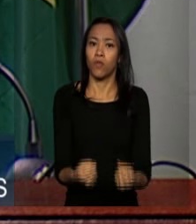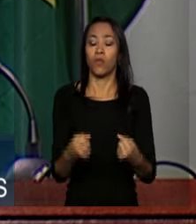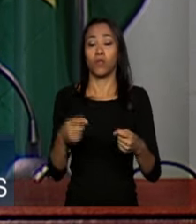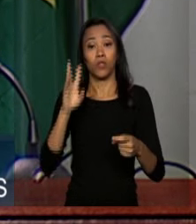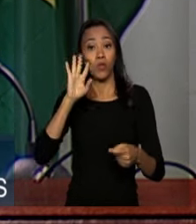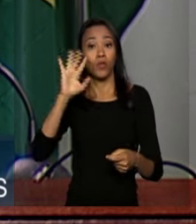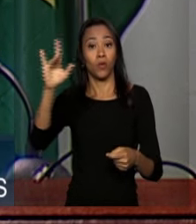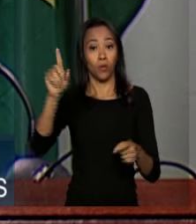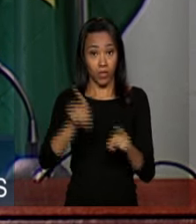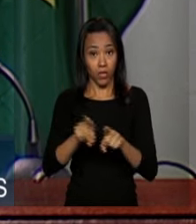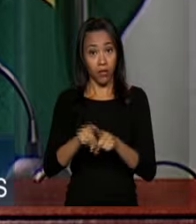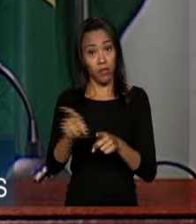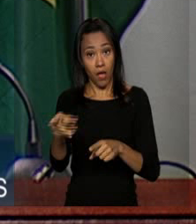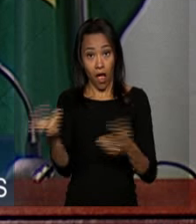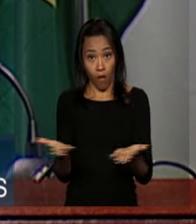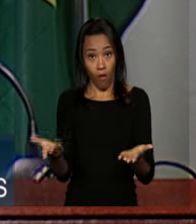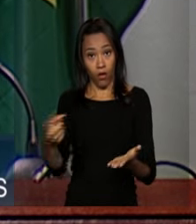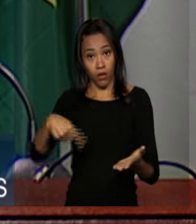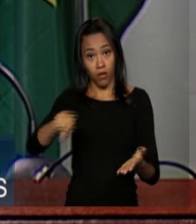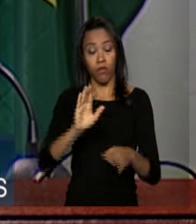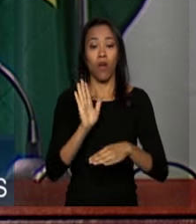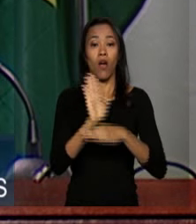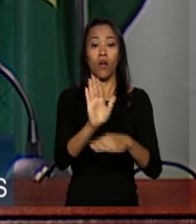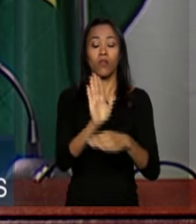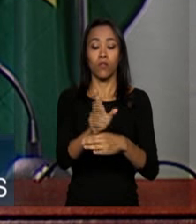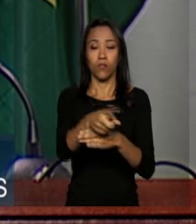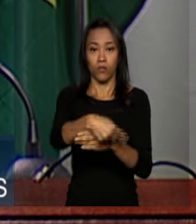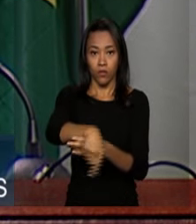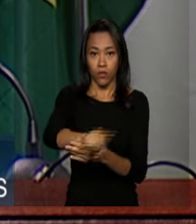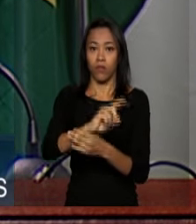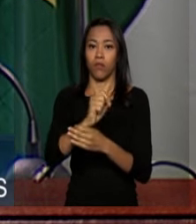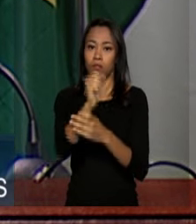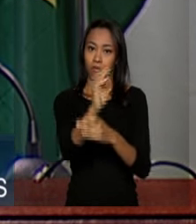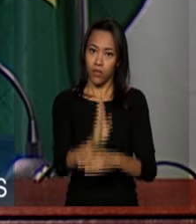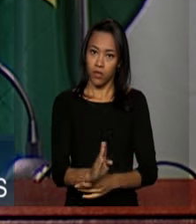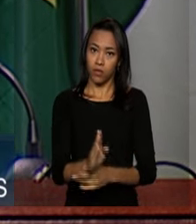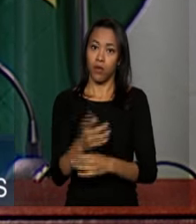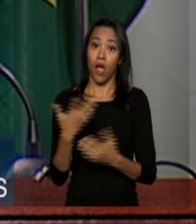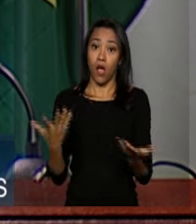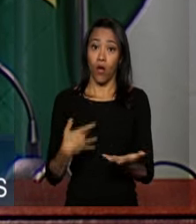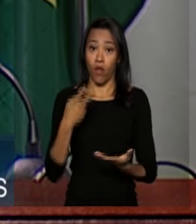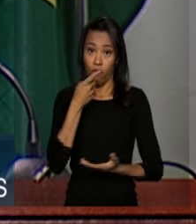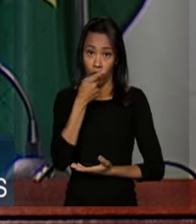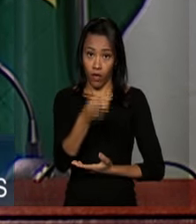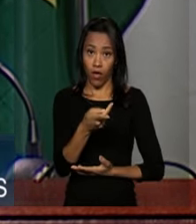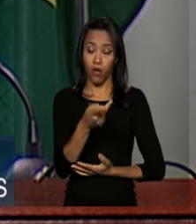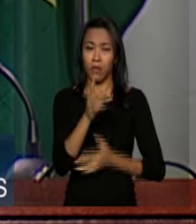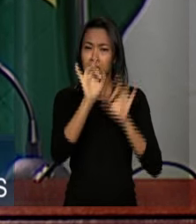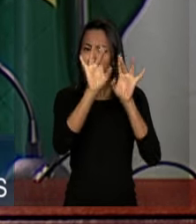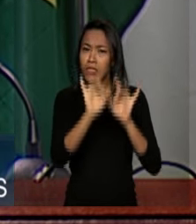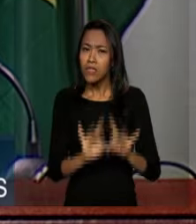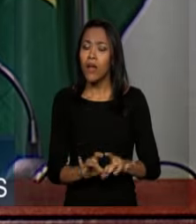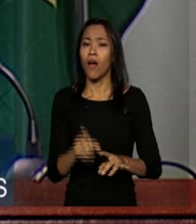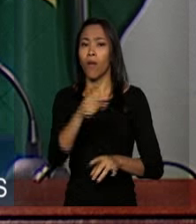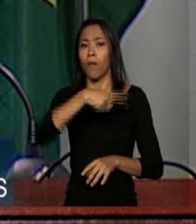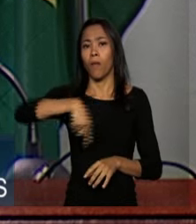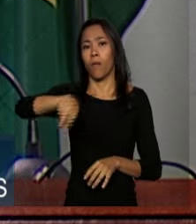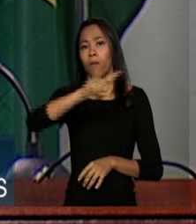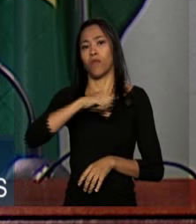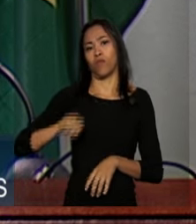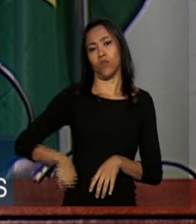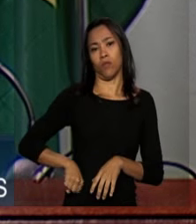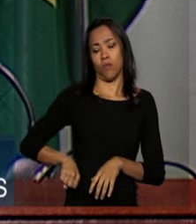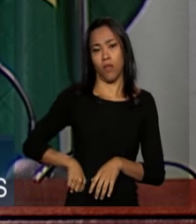à nação, à nossa pátria. Faço menção especial também aos diplomatas